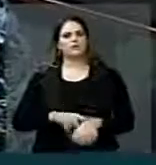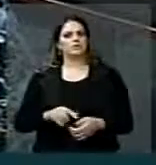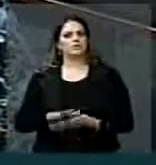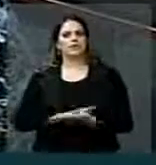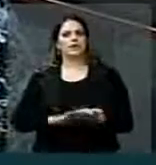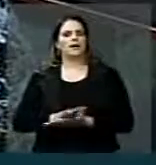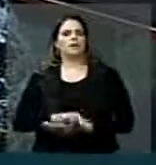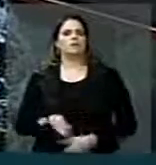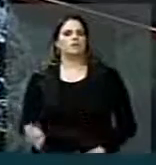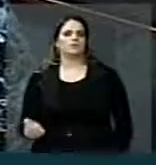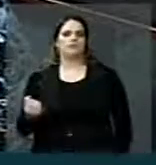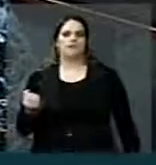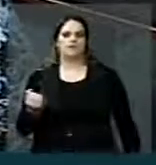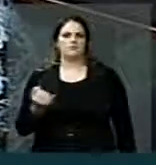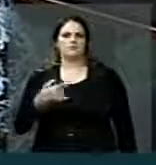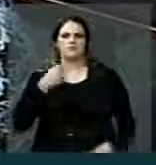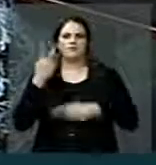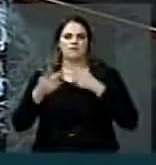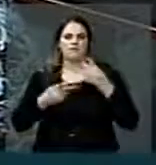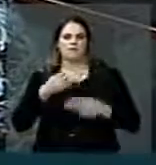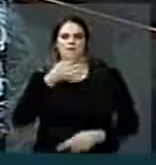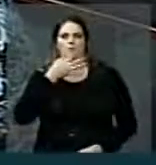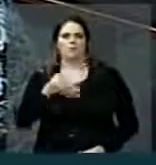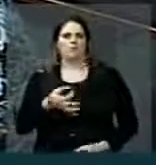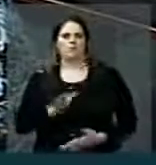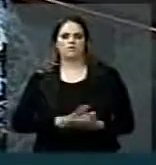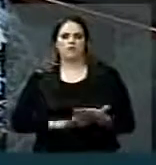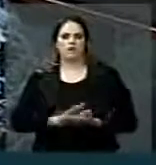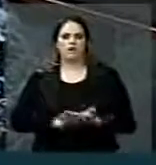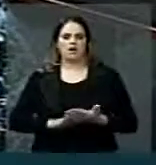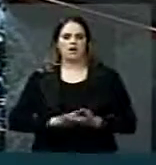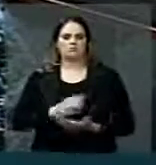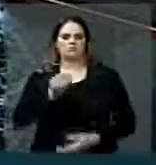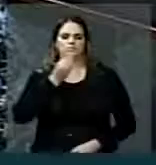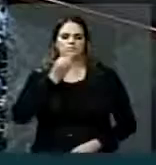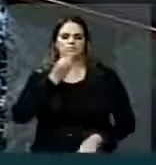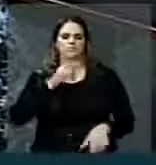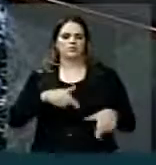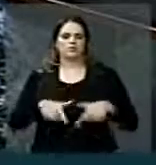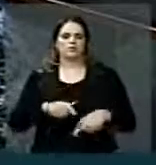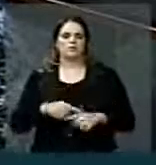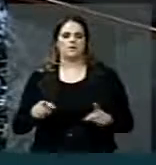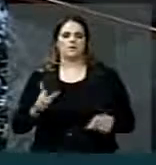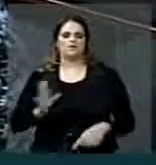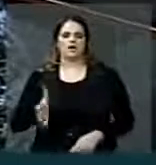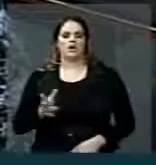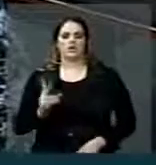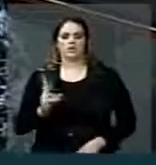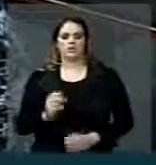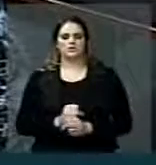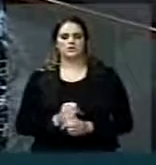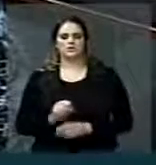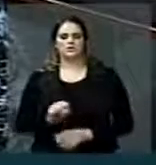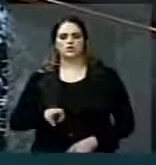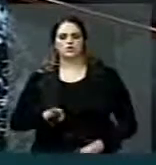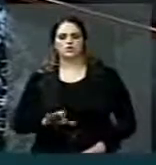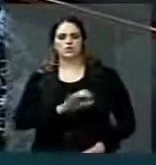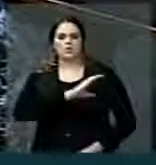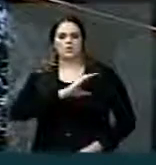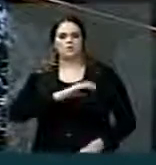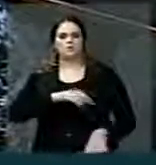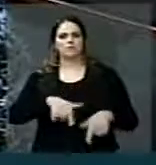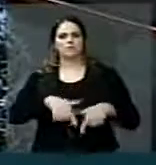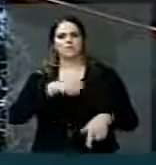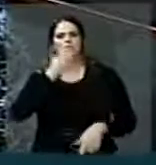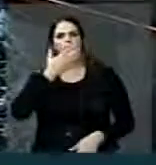época de se pronunciar, muito menos através de um trabalho, já tem 2 anos, de uma subcomissão, que tem levado muito a